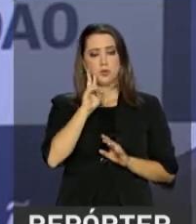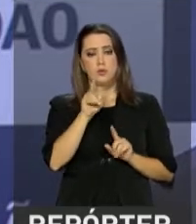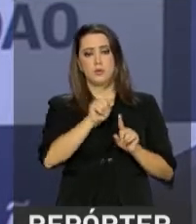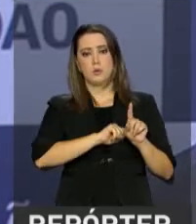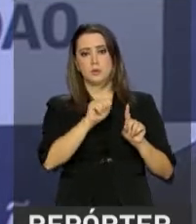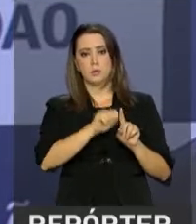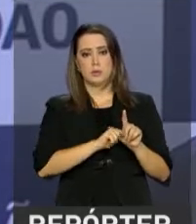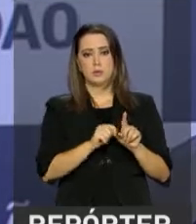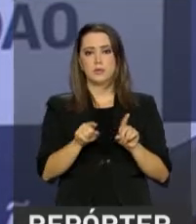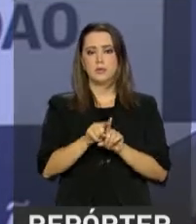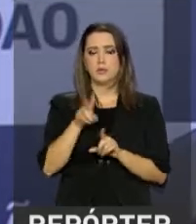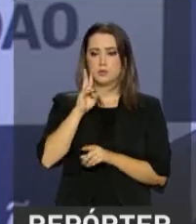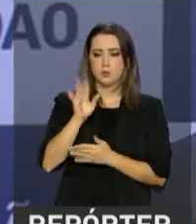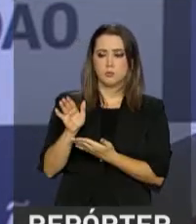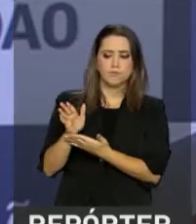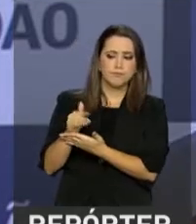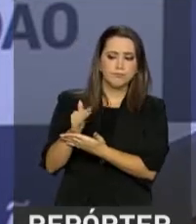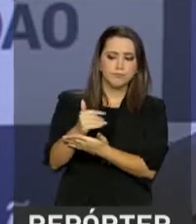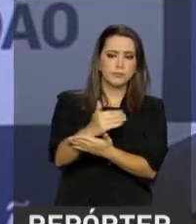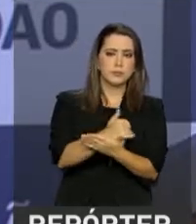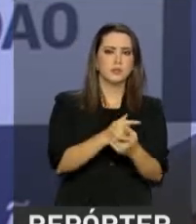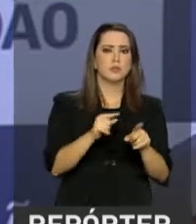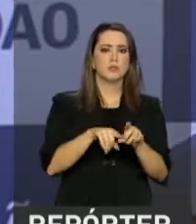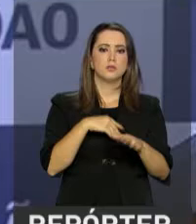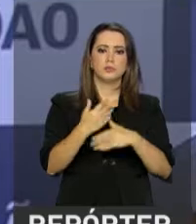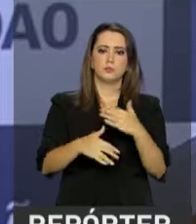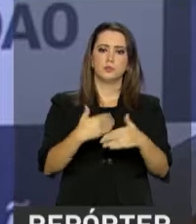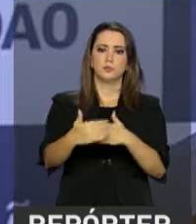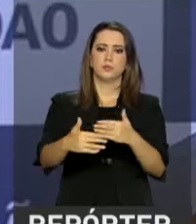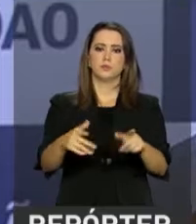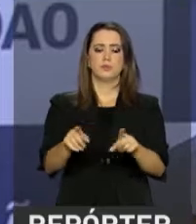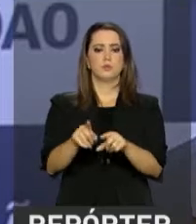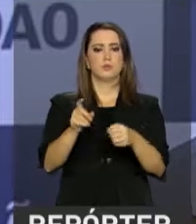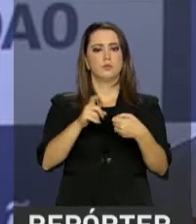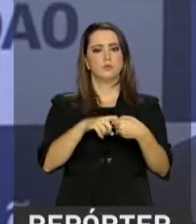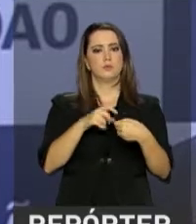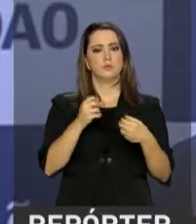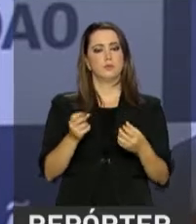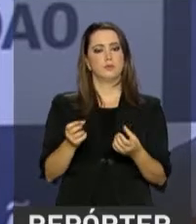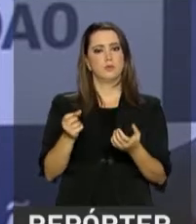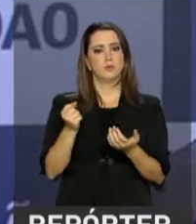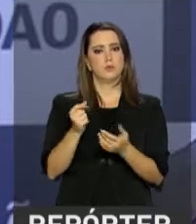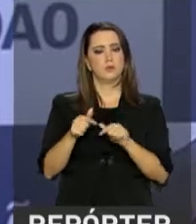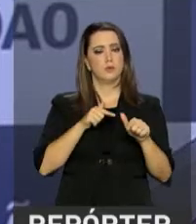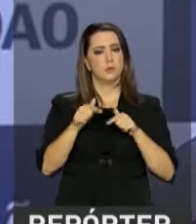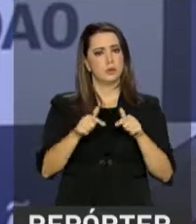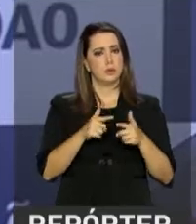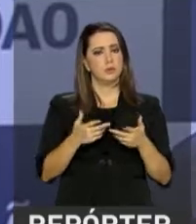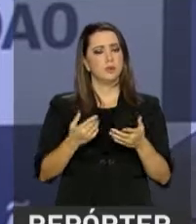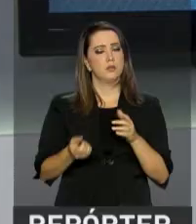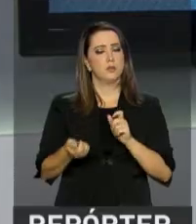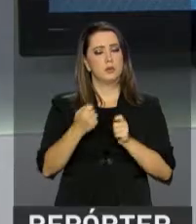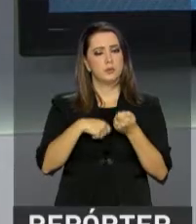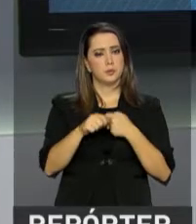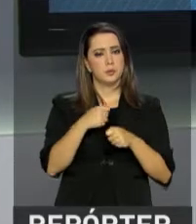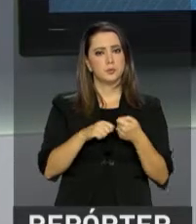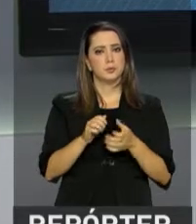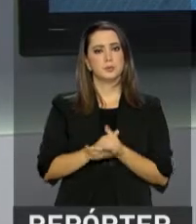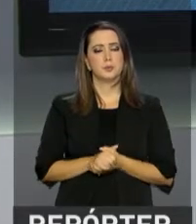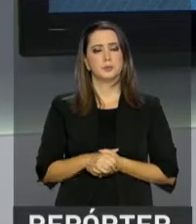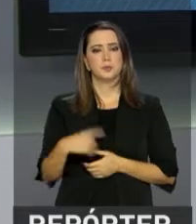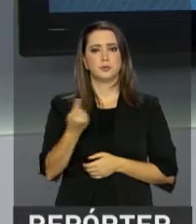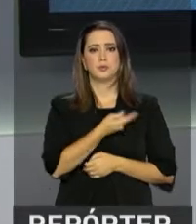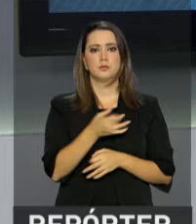arrecadação do governo, a gente percebe que há um movimento amplo de recuperação da atividade econômica do país.